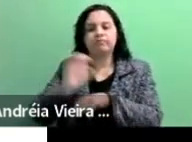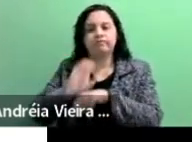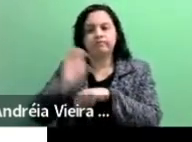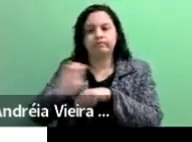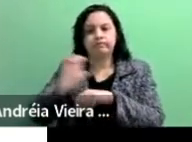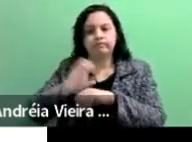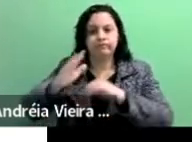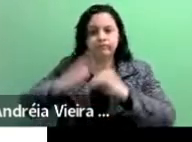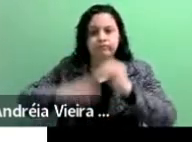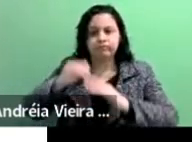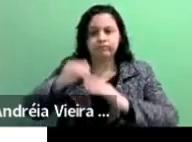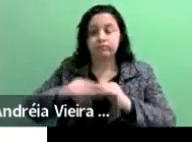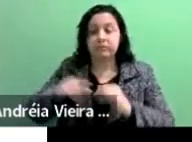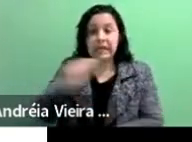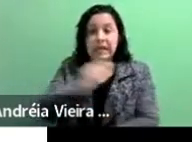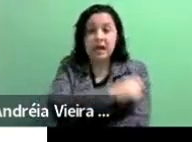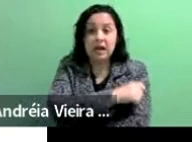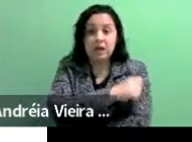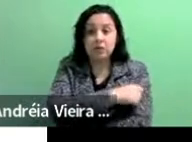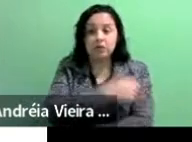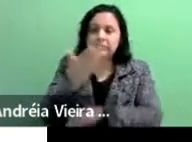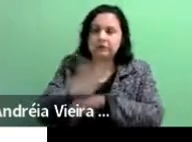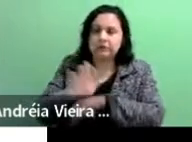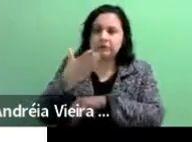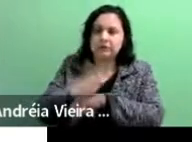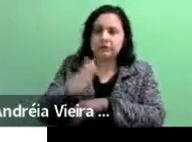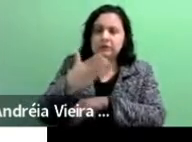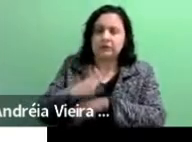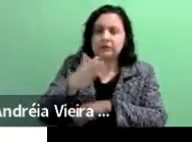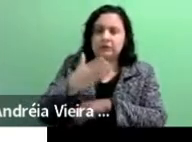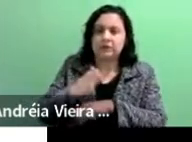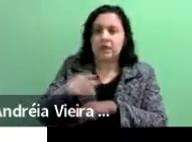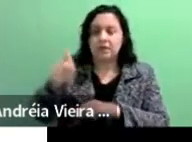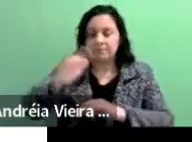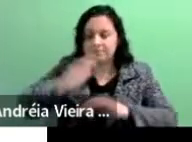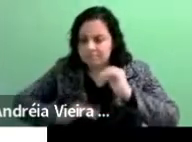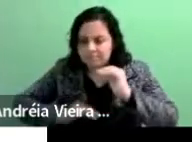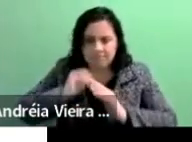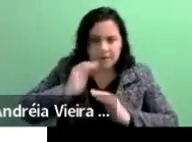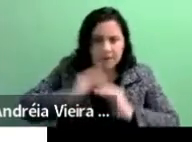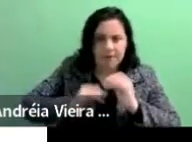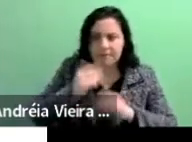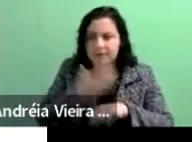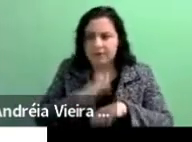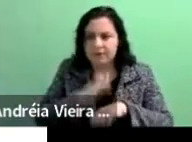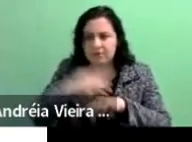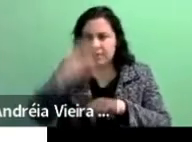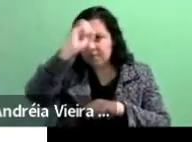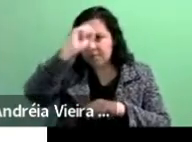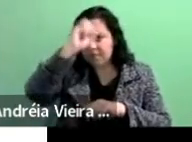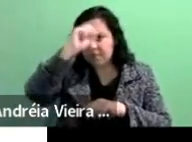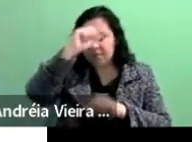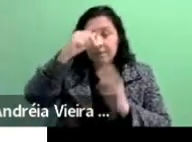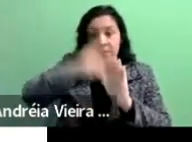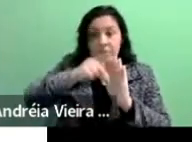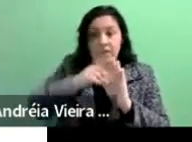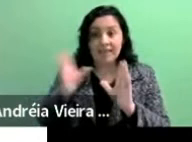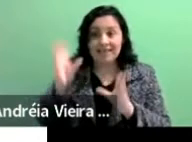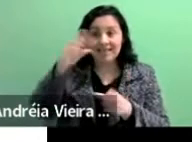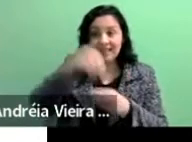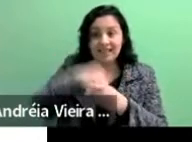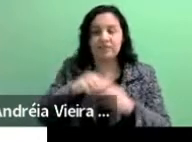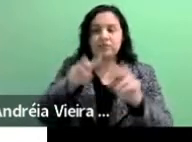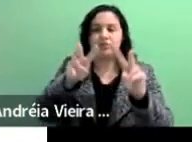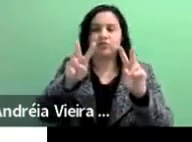você treina os alunos, os pesquisadores hands-on, ele com a mão na massa, aprendendo nos projetos de pesquisa e desenvolvimento. Então,